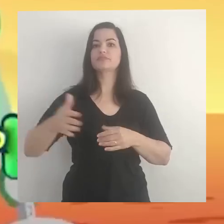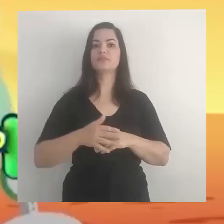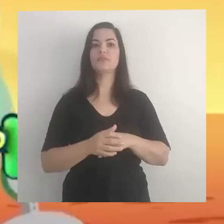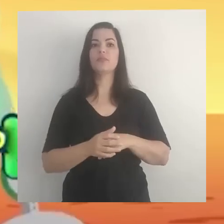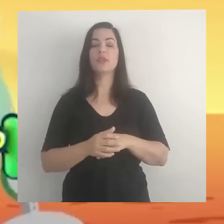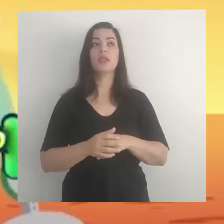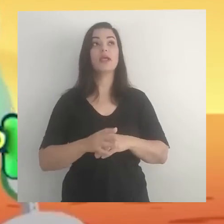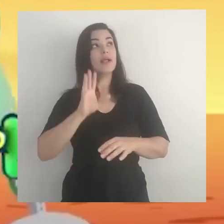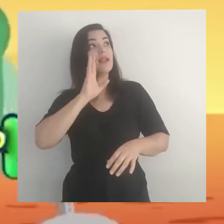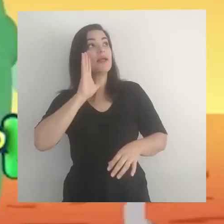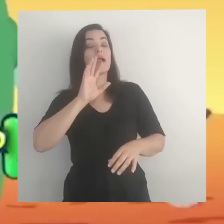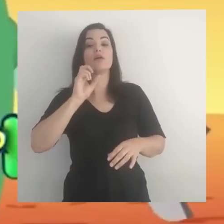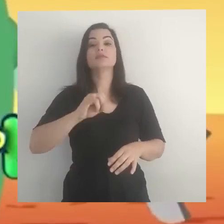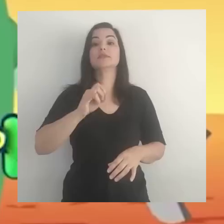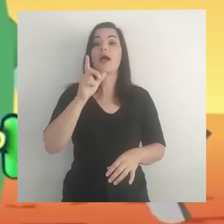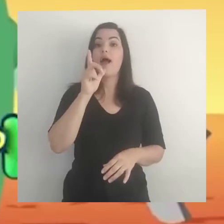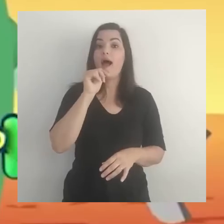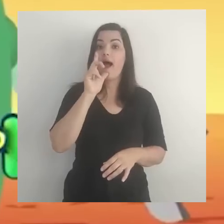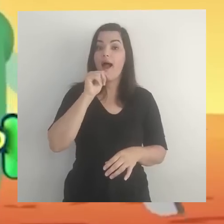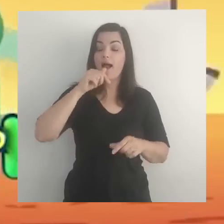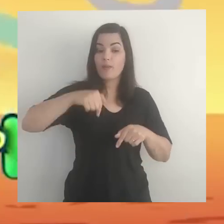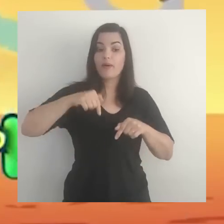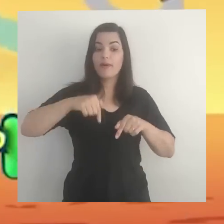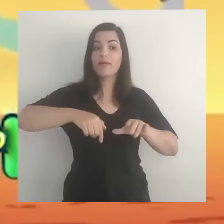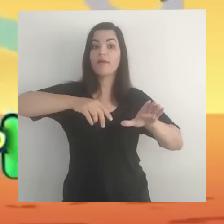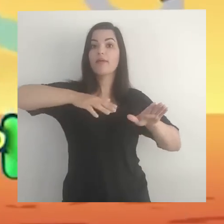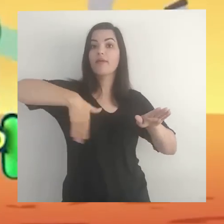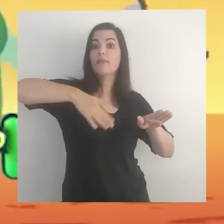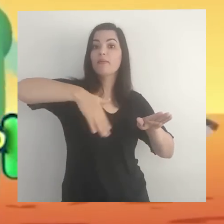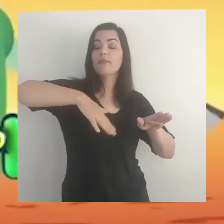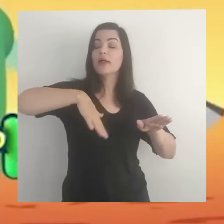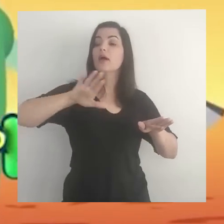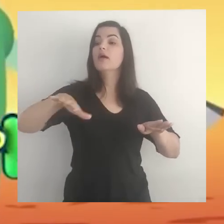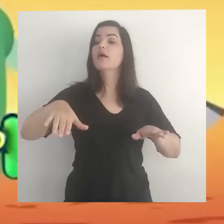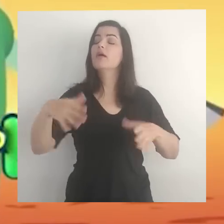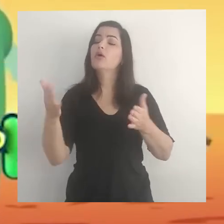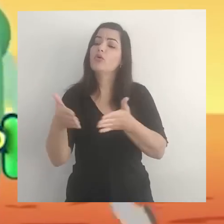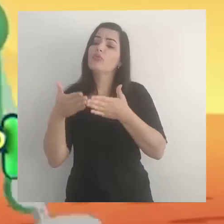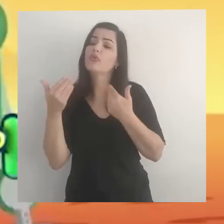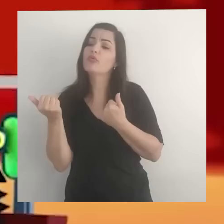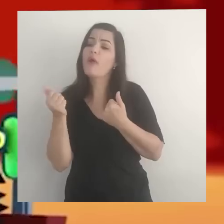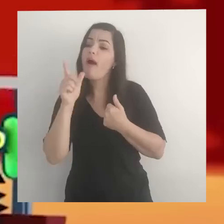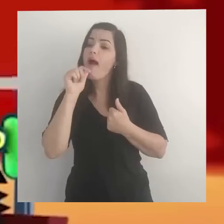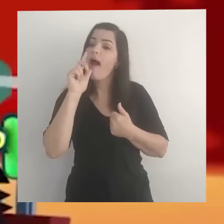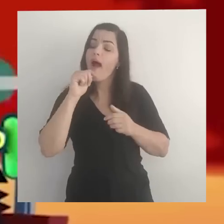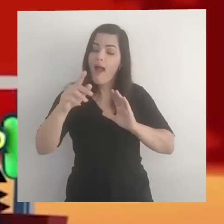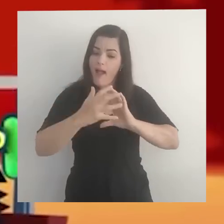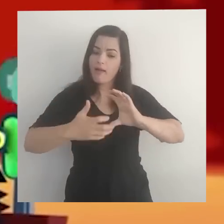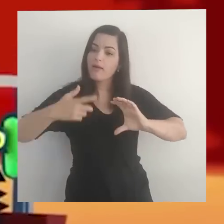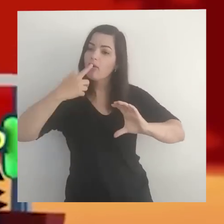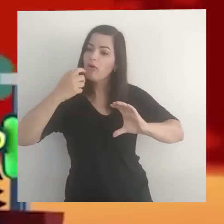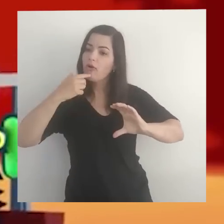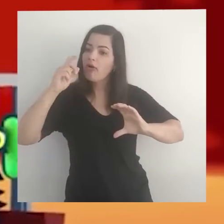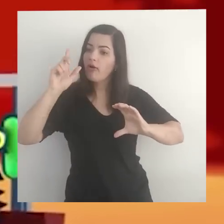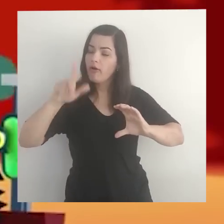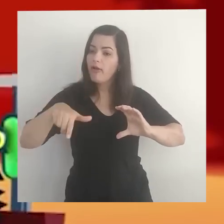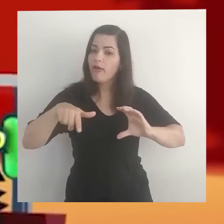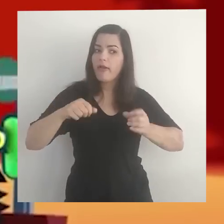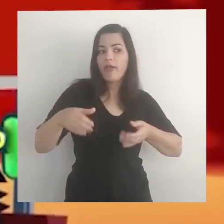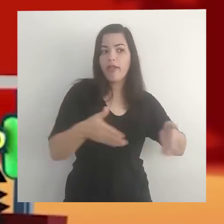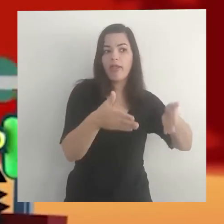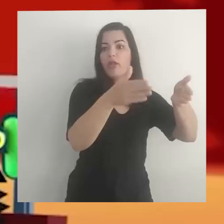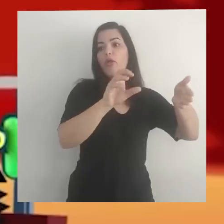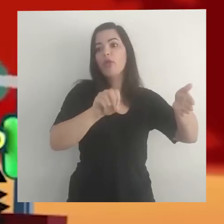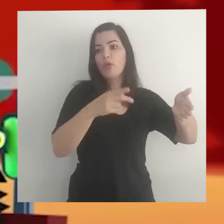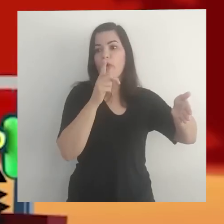aqui. Pera, ô Curiosity, a água de Marte vem do rio ou do mar? Há sinais de que a água seja